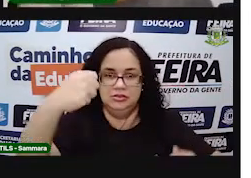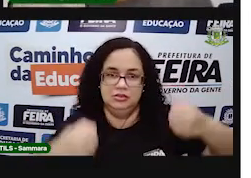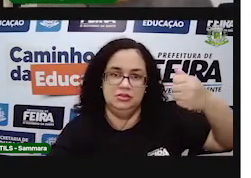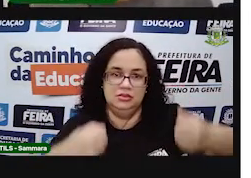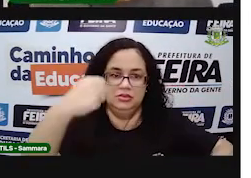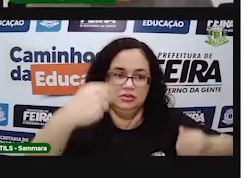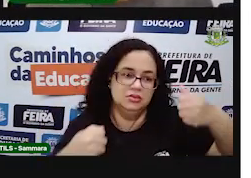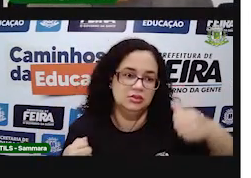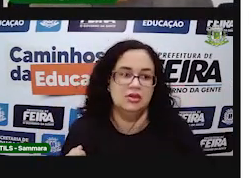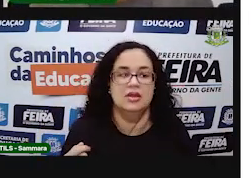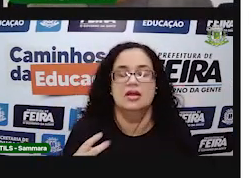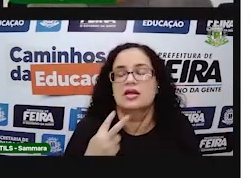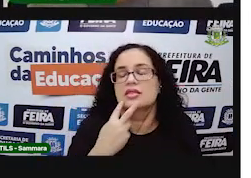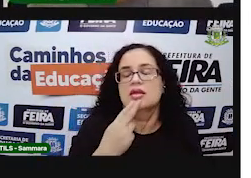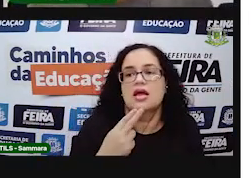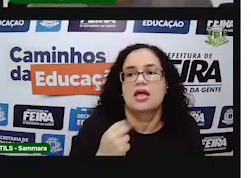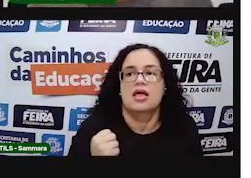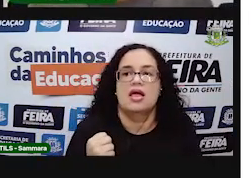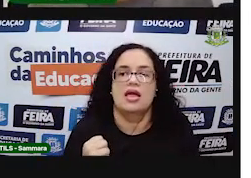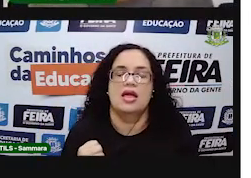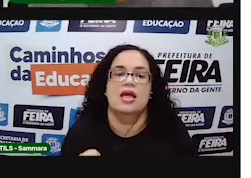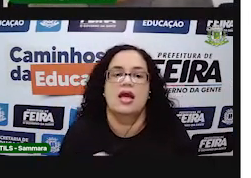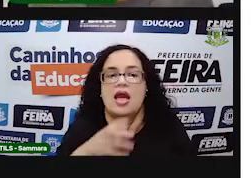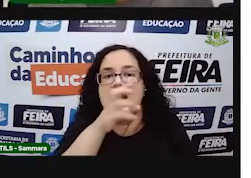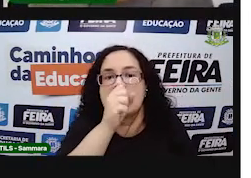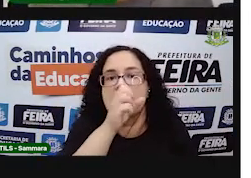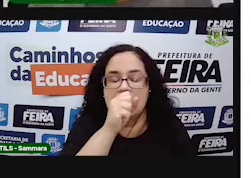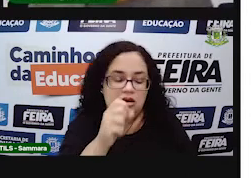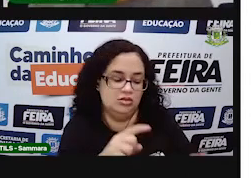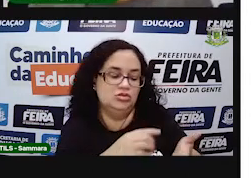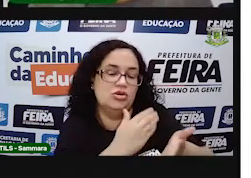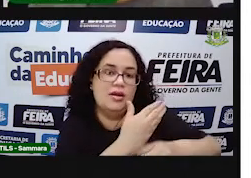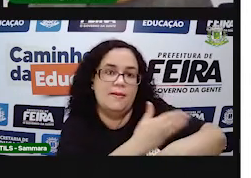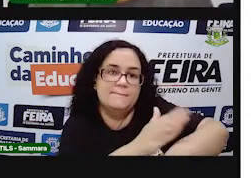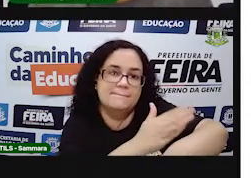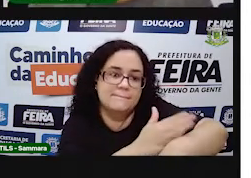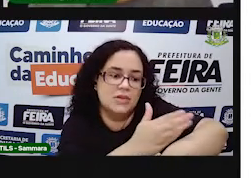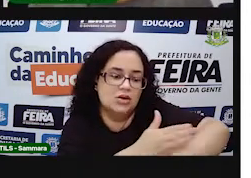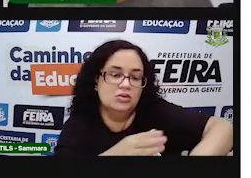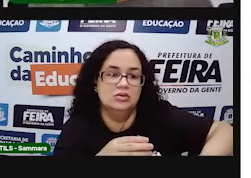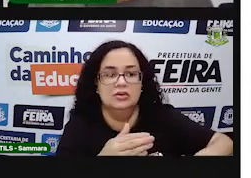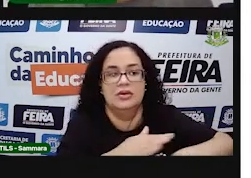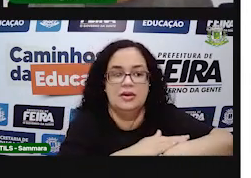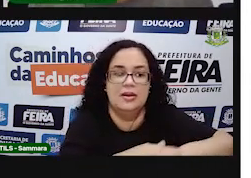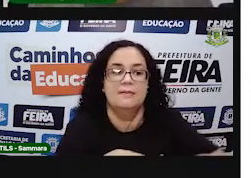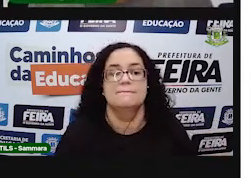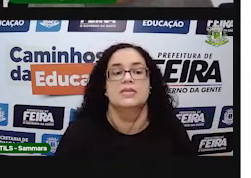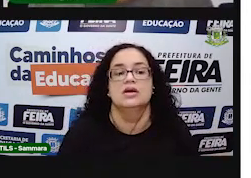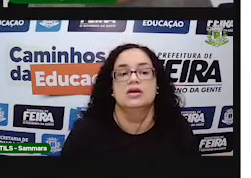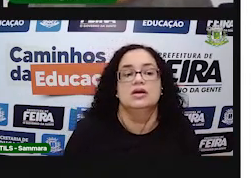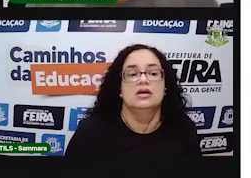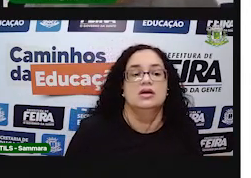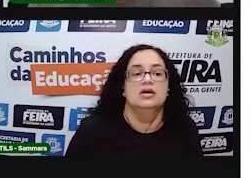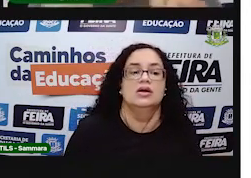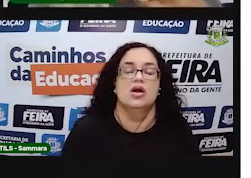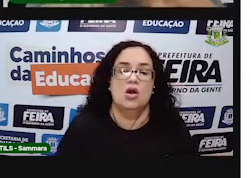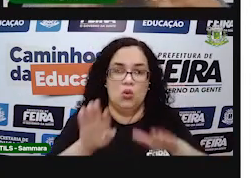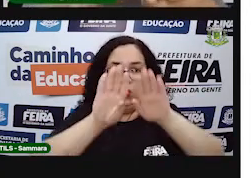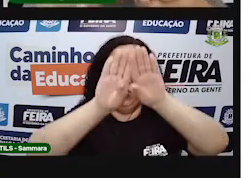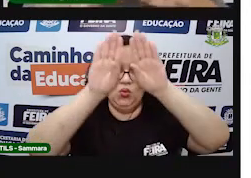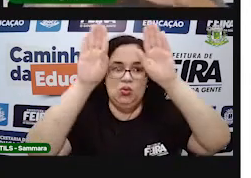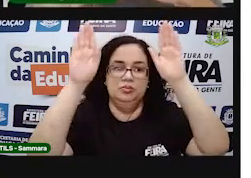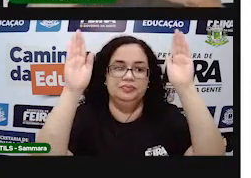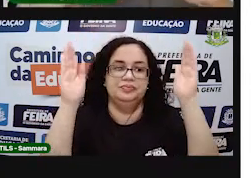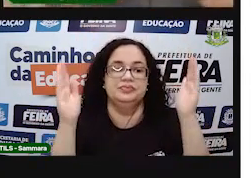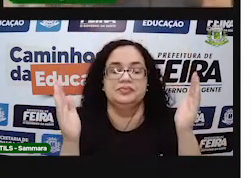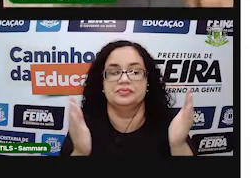aquele laranja e branco que às vezes a gente encontra por aí nas ruas da cidade. Então, ele é um corpo redondo também,